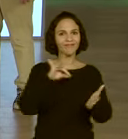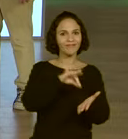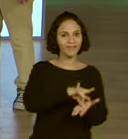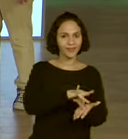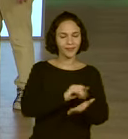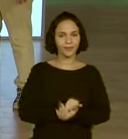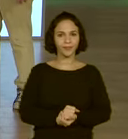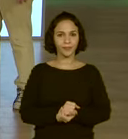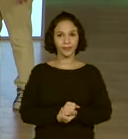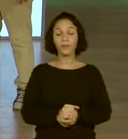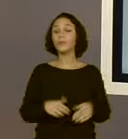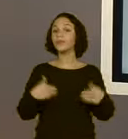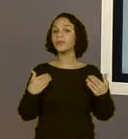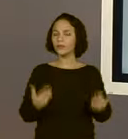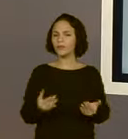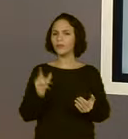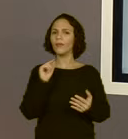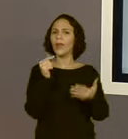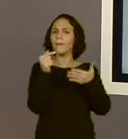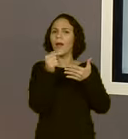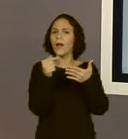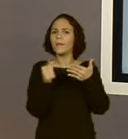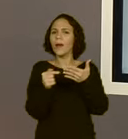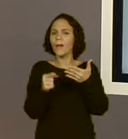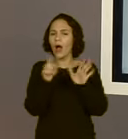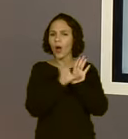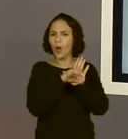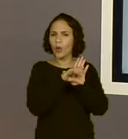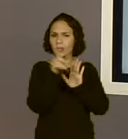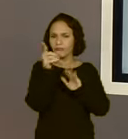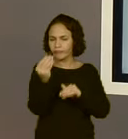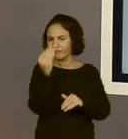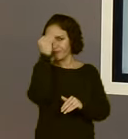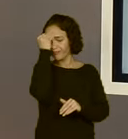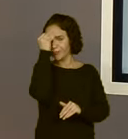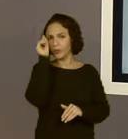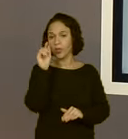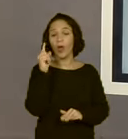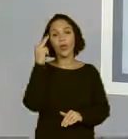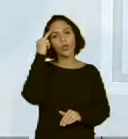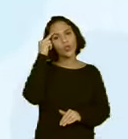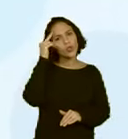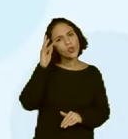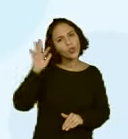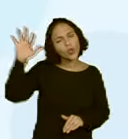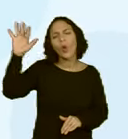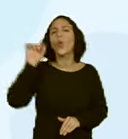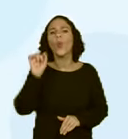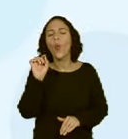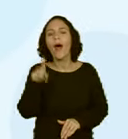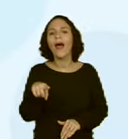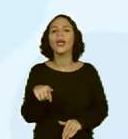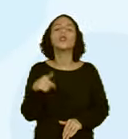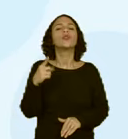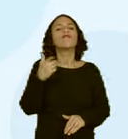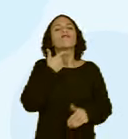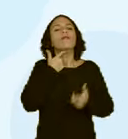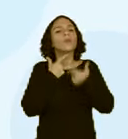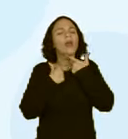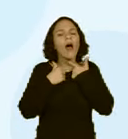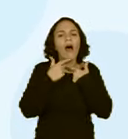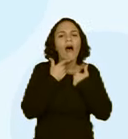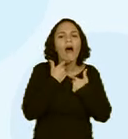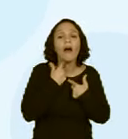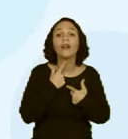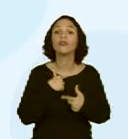Então, recapitulando aqui alguns conceitos para você tomar nota, tá, gente? Sonhos são os desejos e aspirações das pessoas